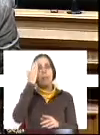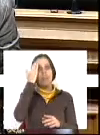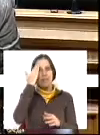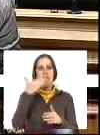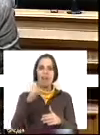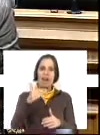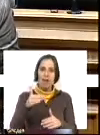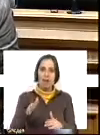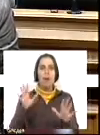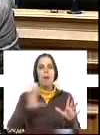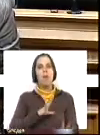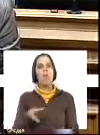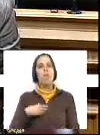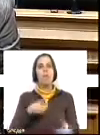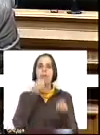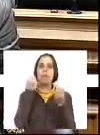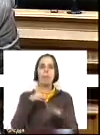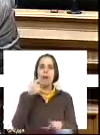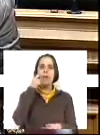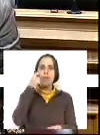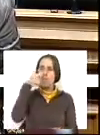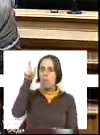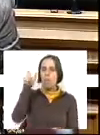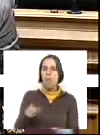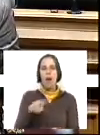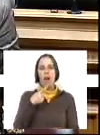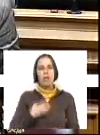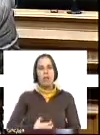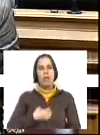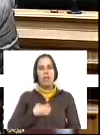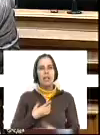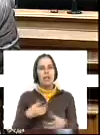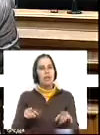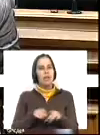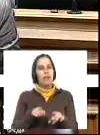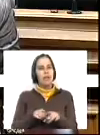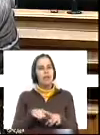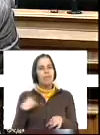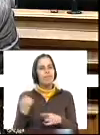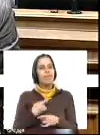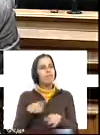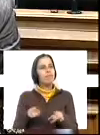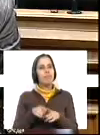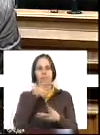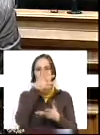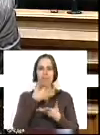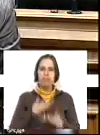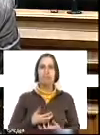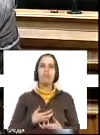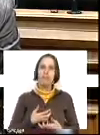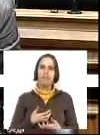previsível, quando o mundo perde um ser humano com o significado deste, fica necessariamente